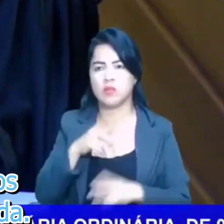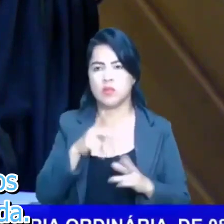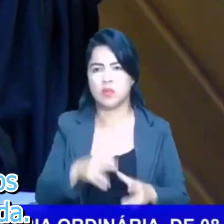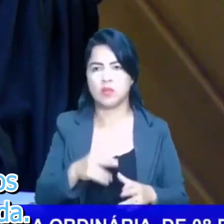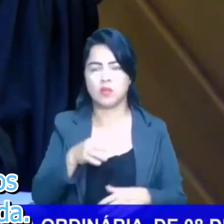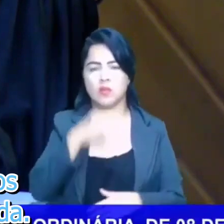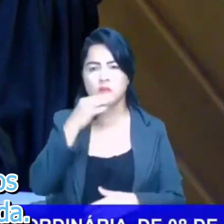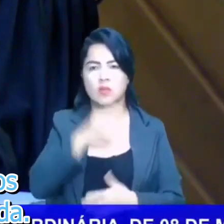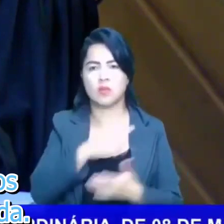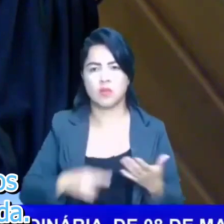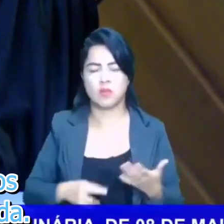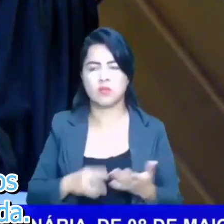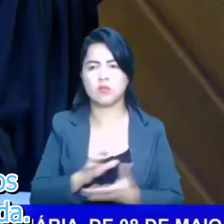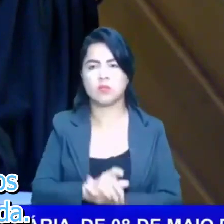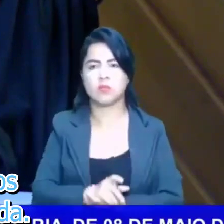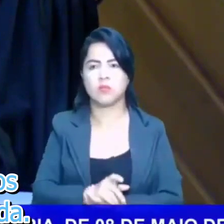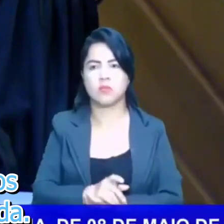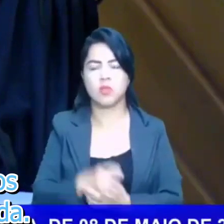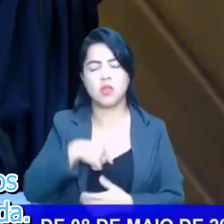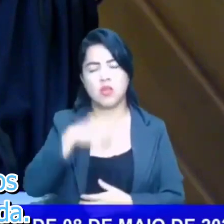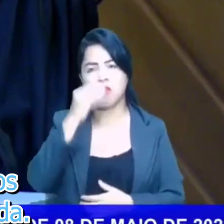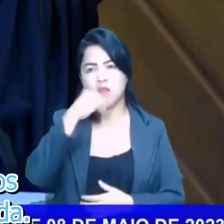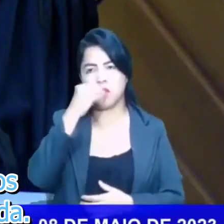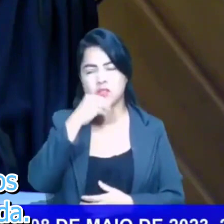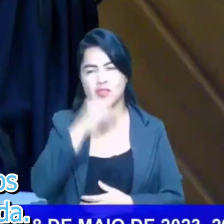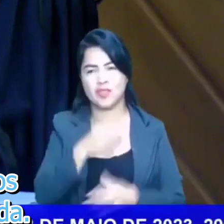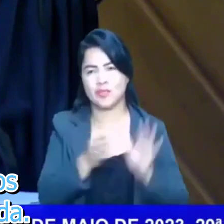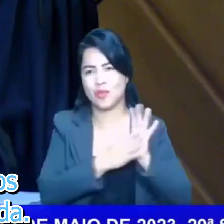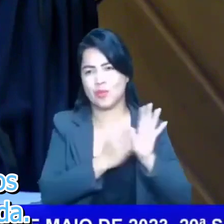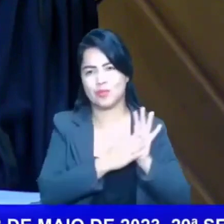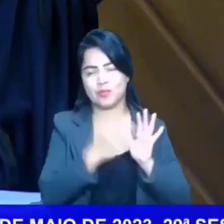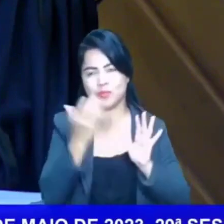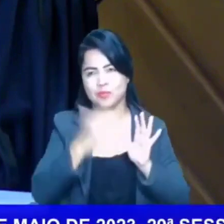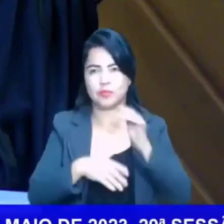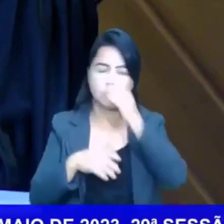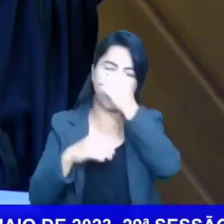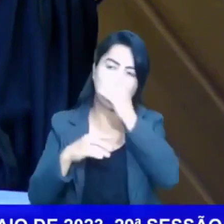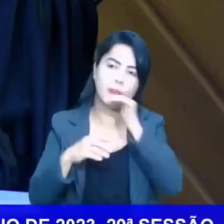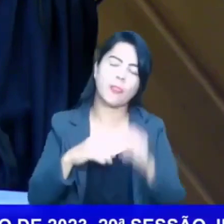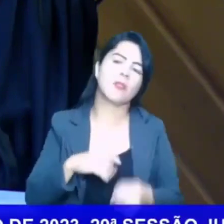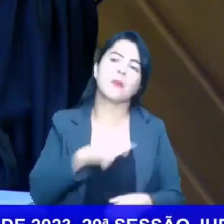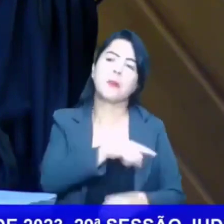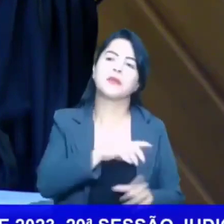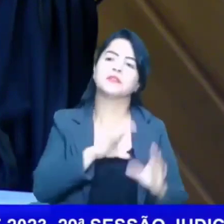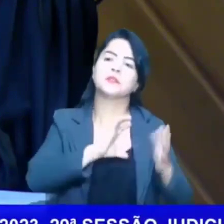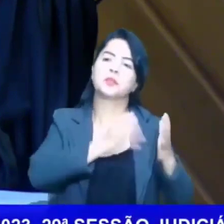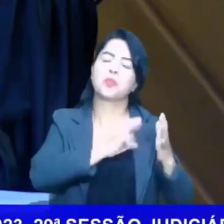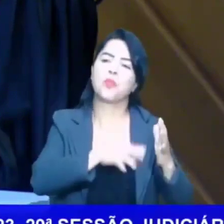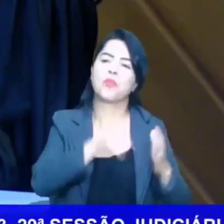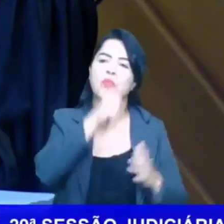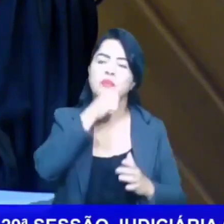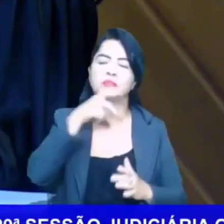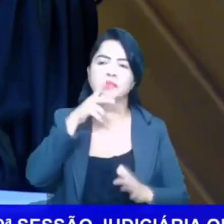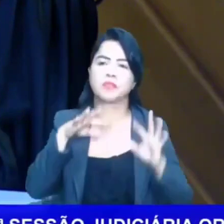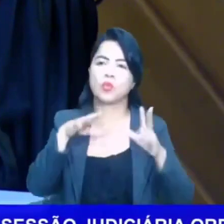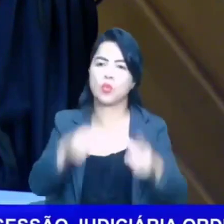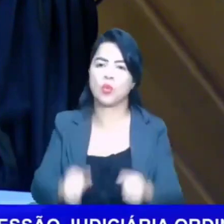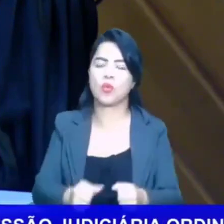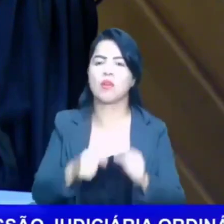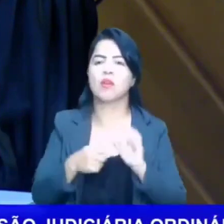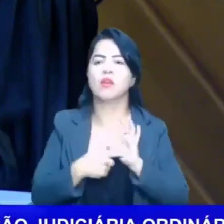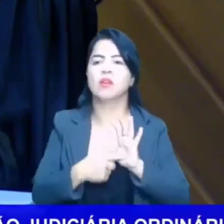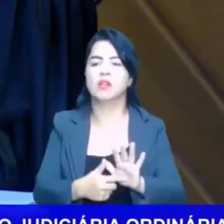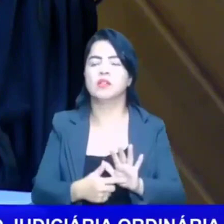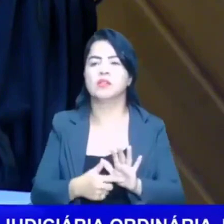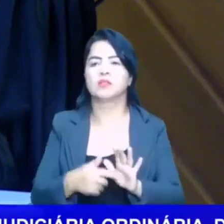fatos narrados na inicial, somado à fragilidade das provas acostadas. A coligação Amapá para Todos, em sua contestação, arguiu sua